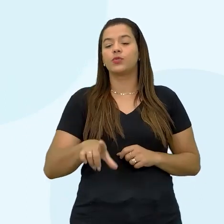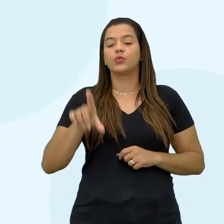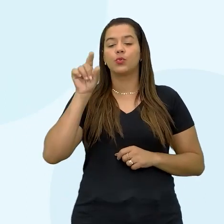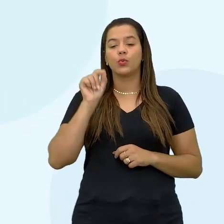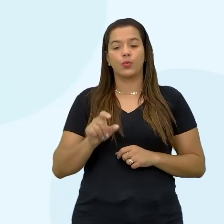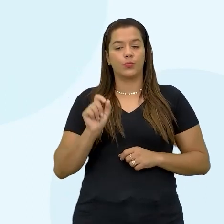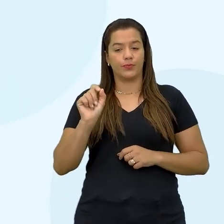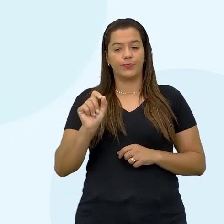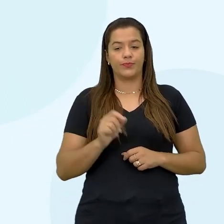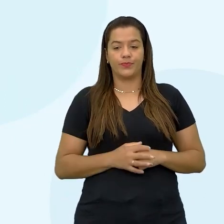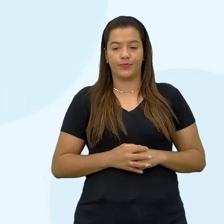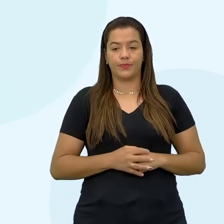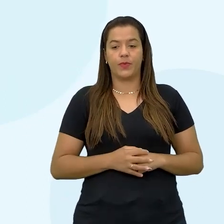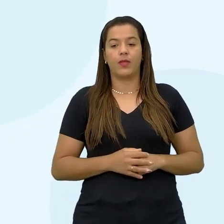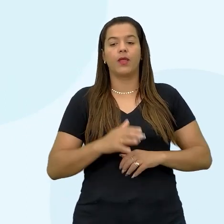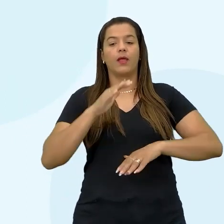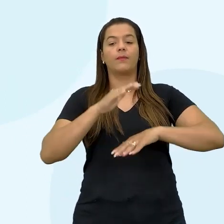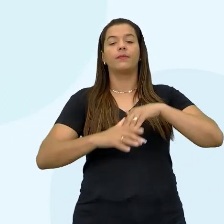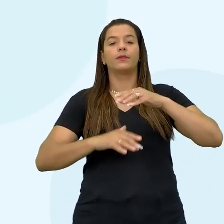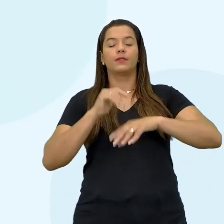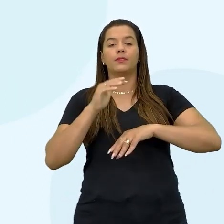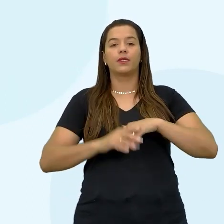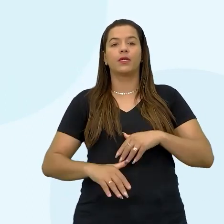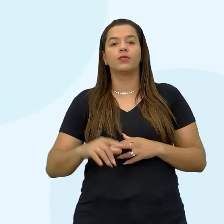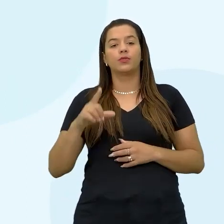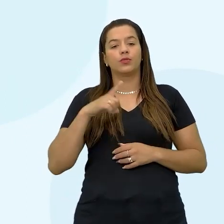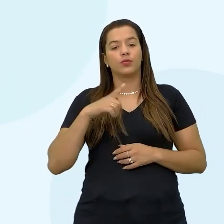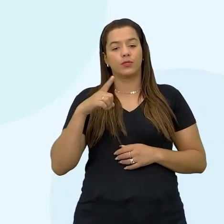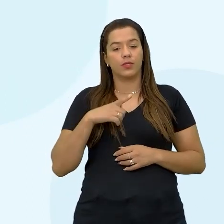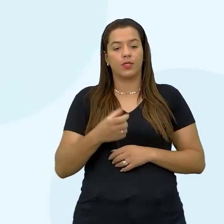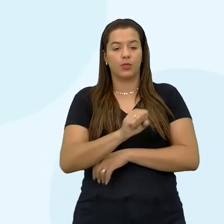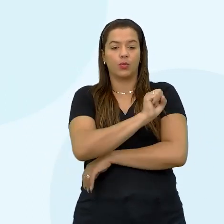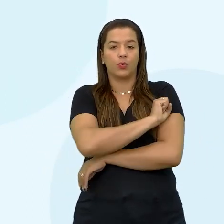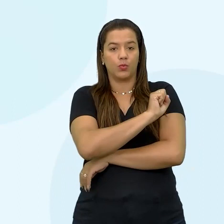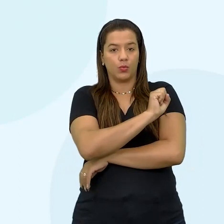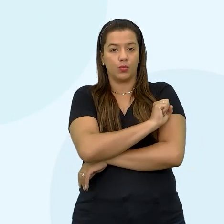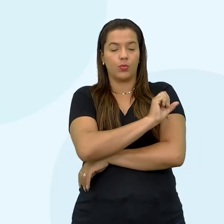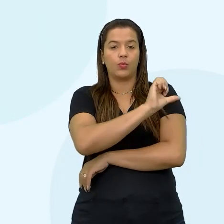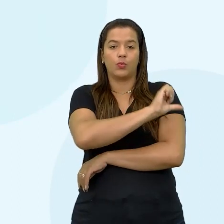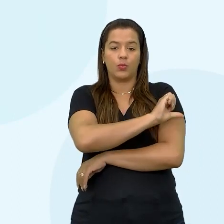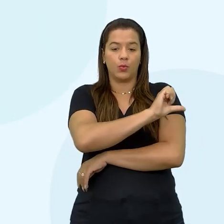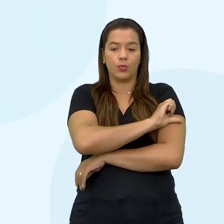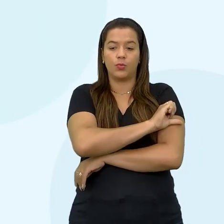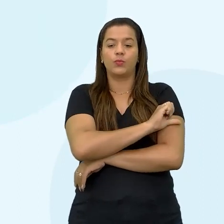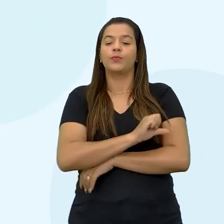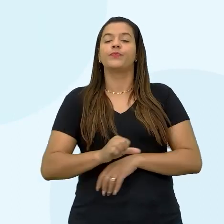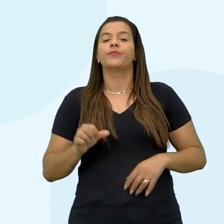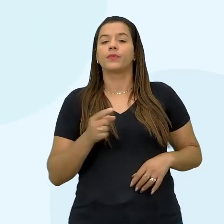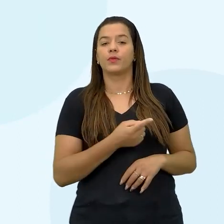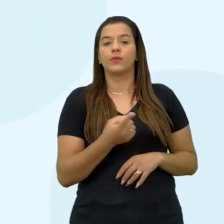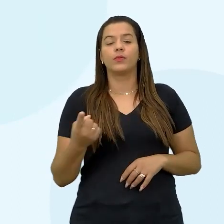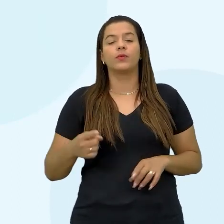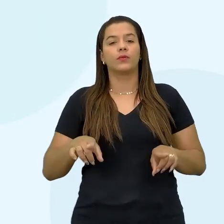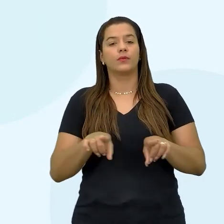aqui as habilidades do 9º ano, uma de arte, que é a